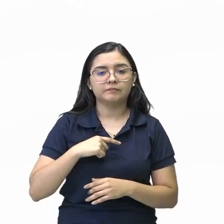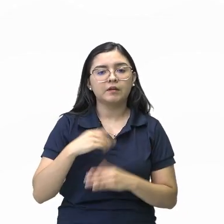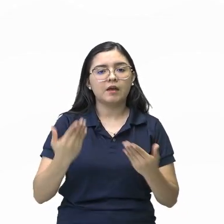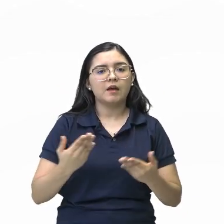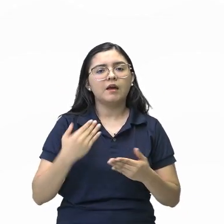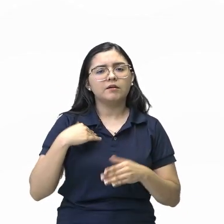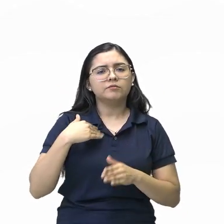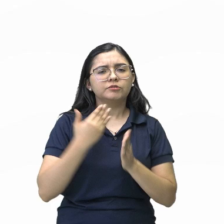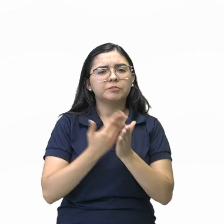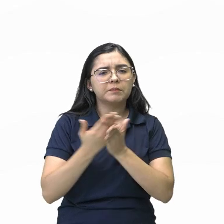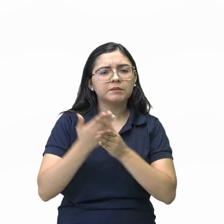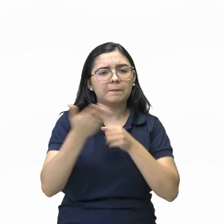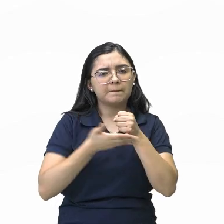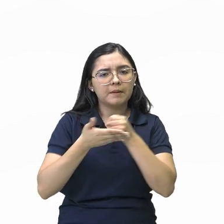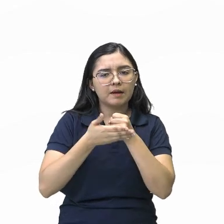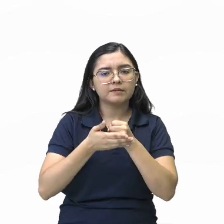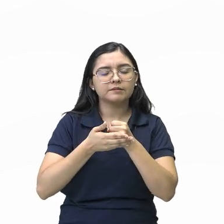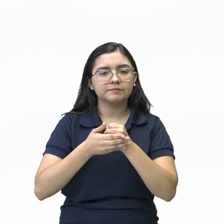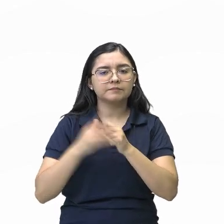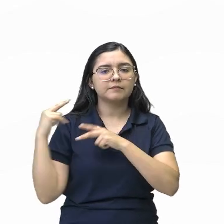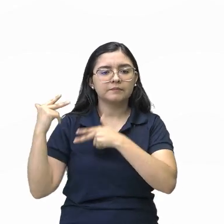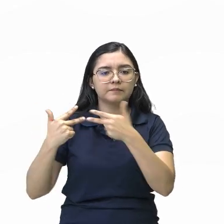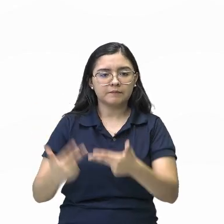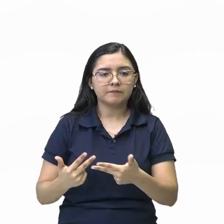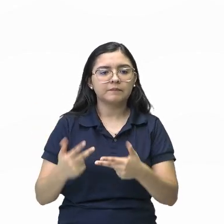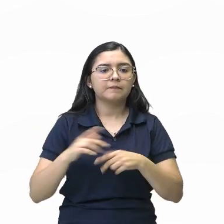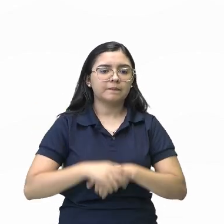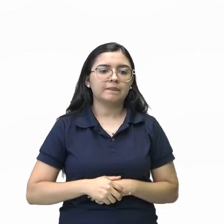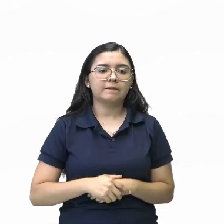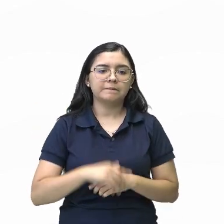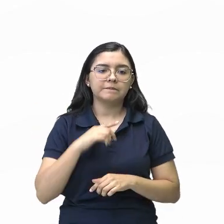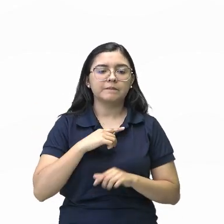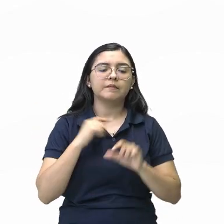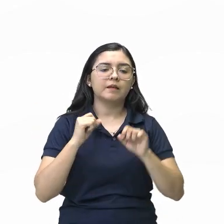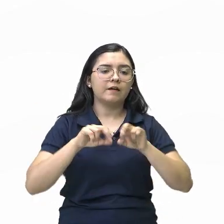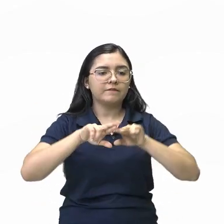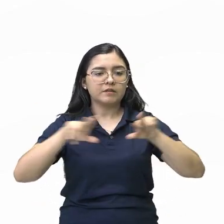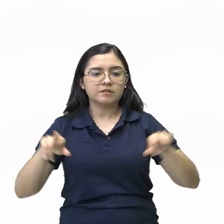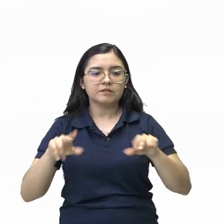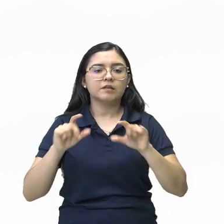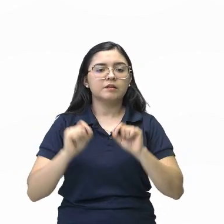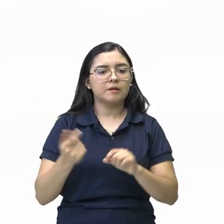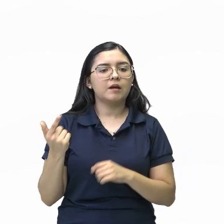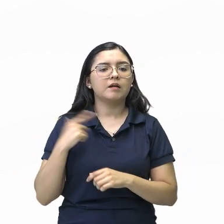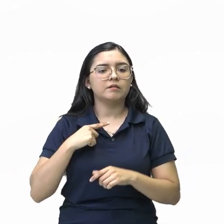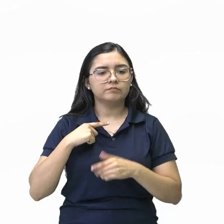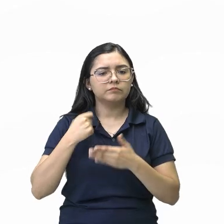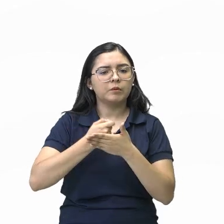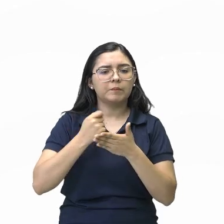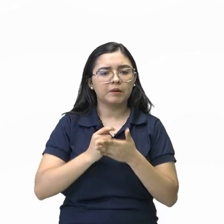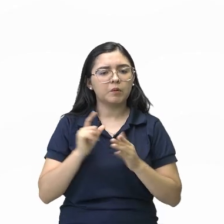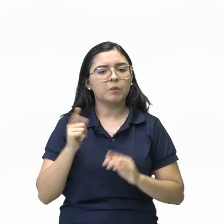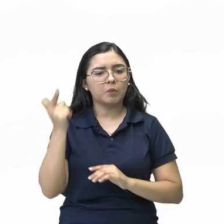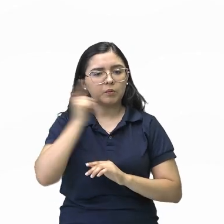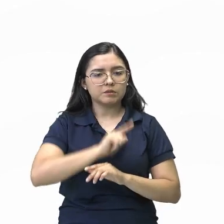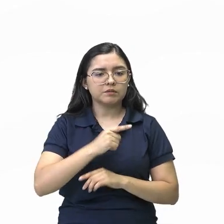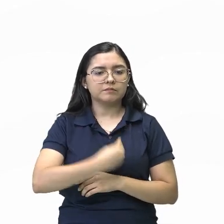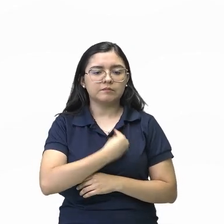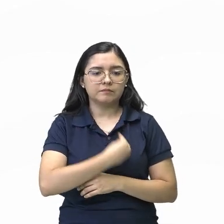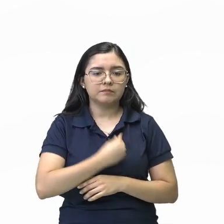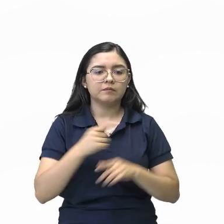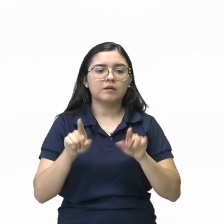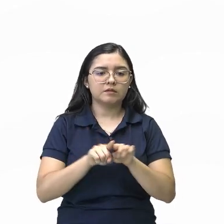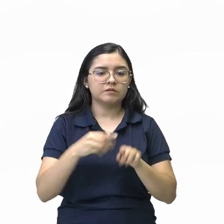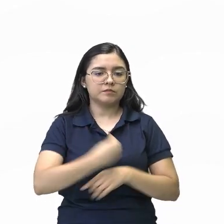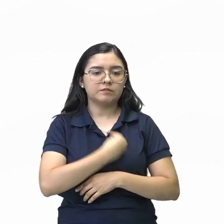seleção natural, como a variação, a luta pela existência, a sobrevivência